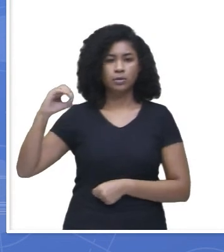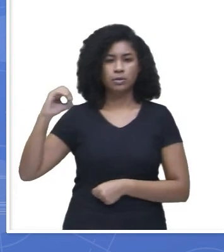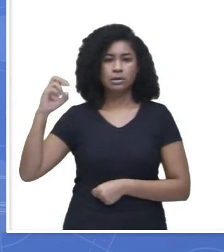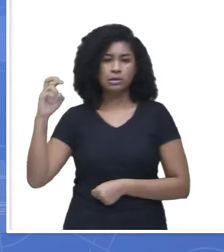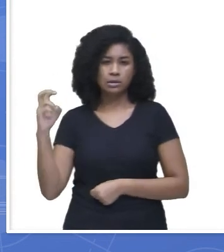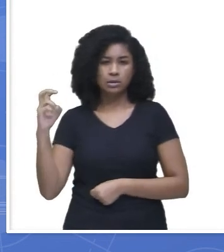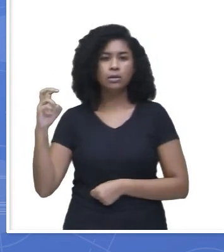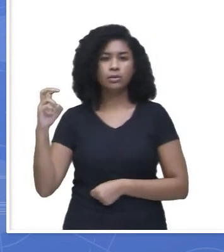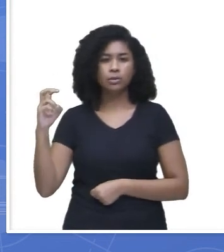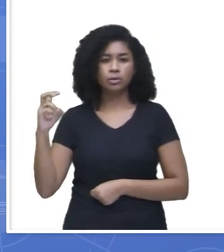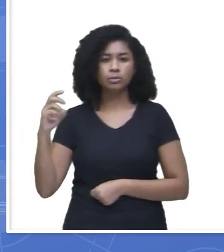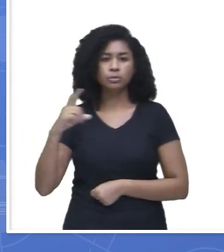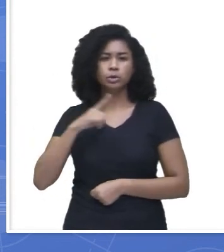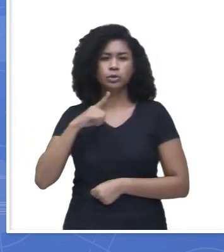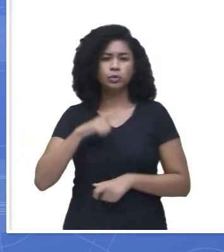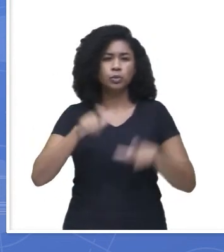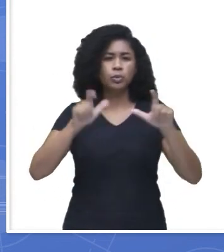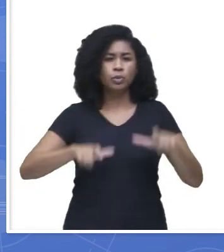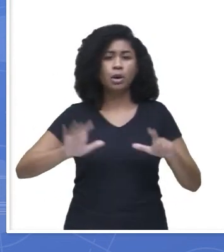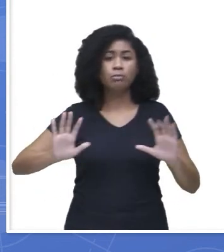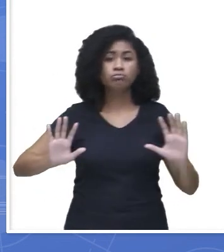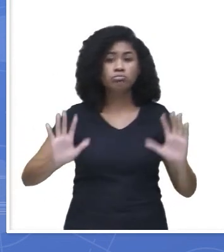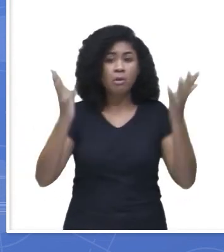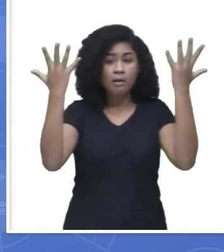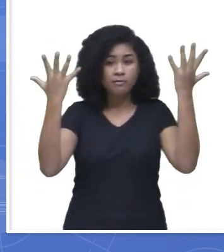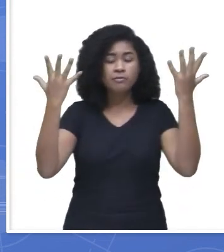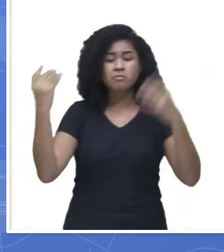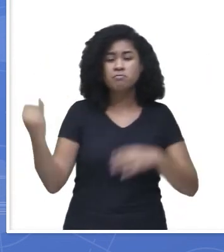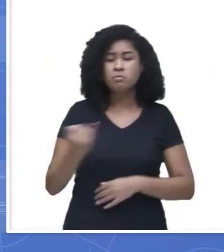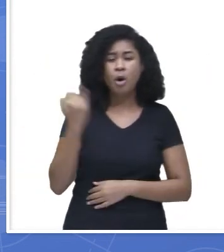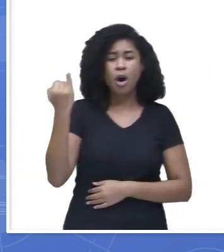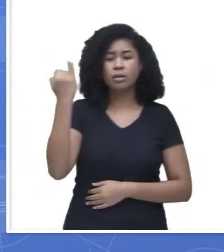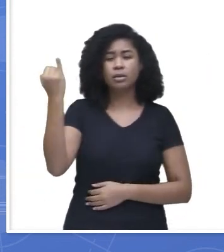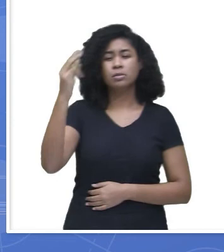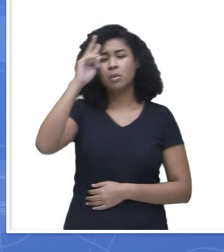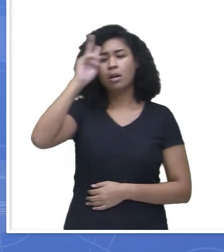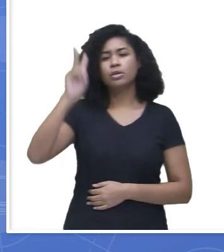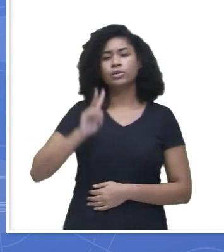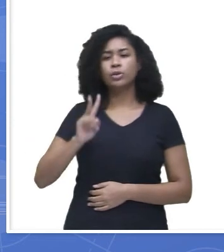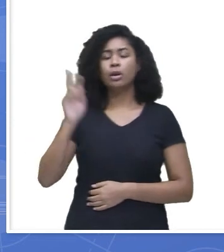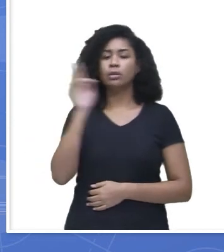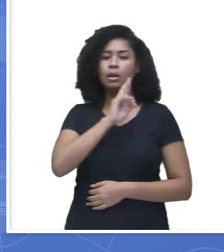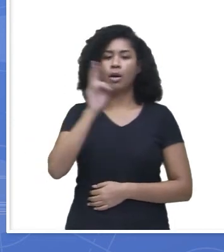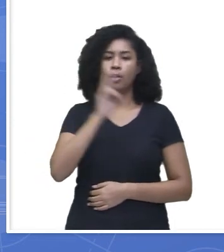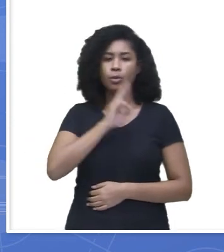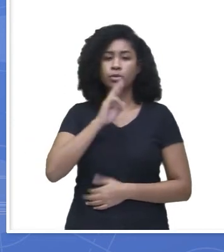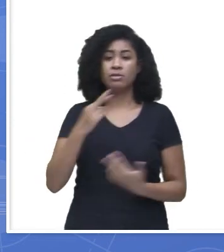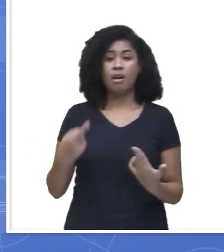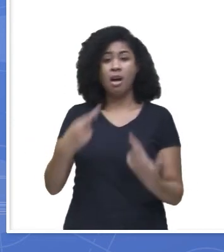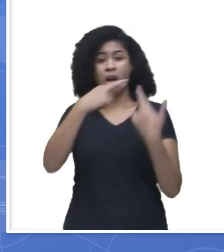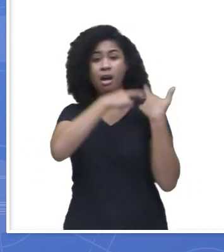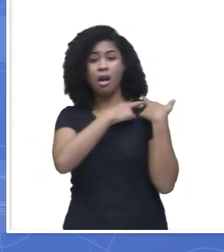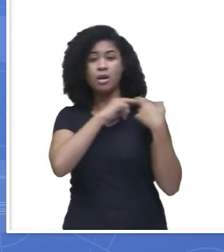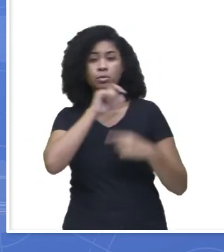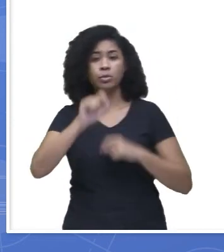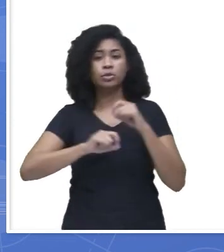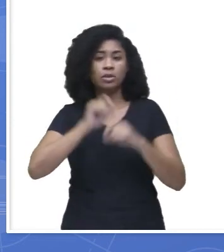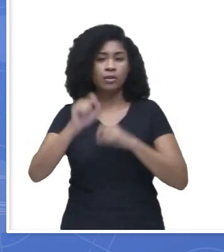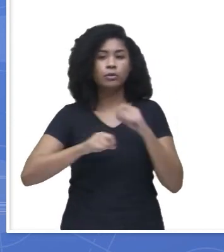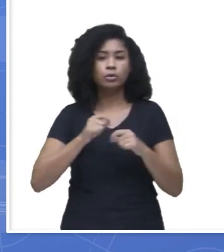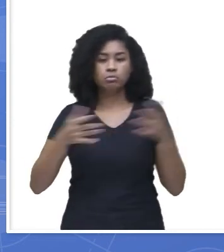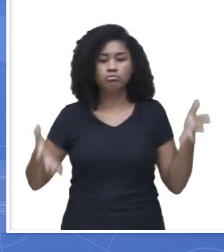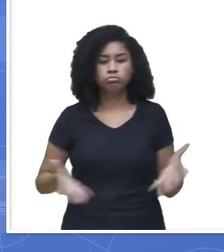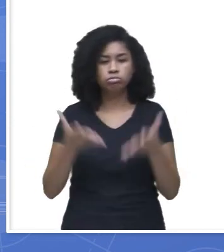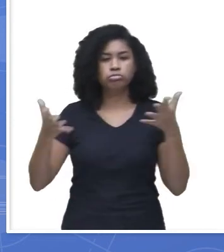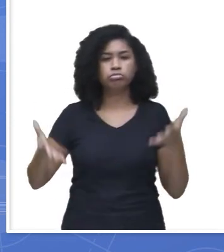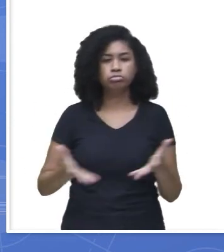Petersburgo um evento extremamente importante para a história da Rússia e que foi o responsável direto pelo início do